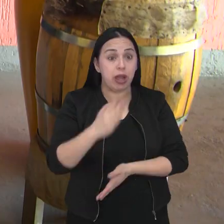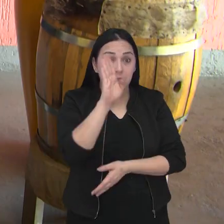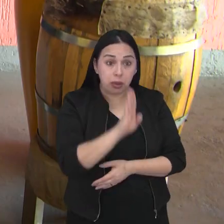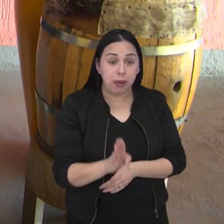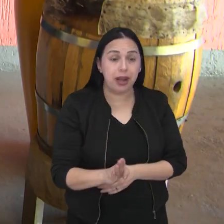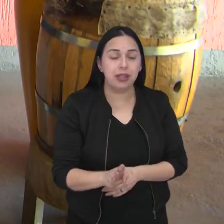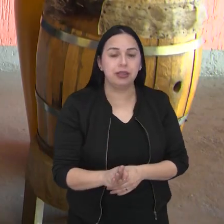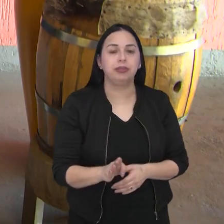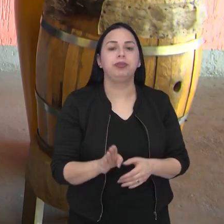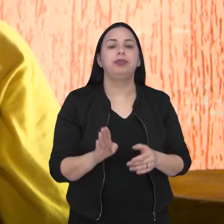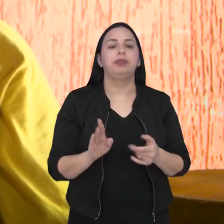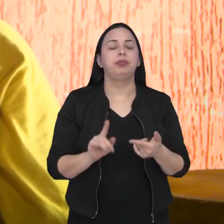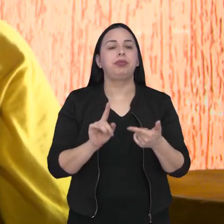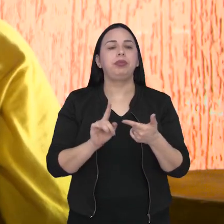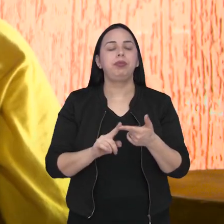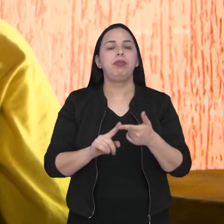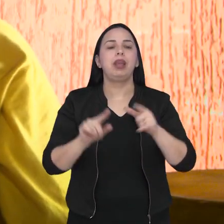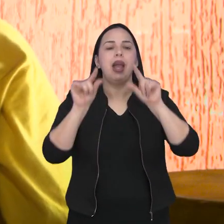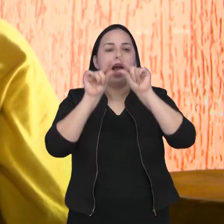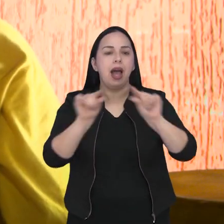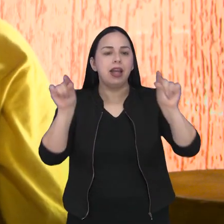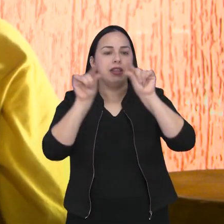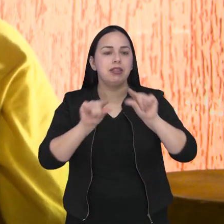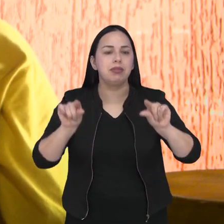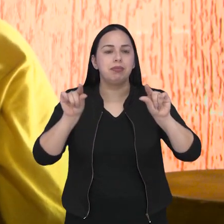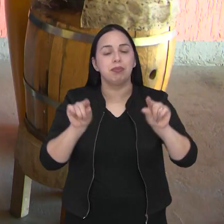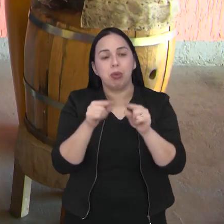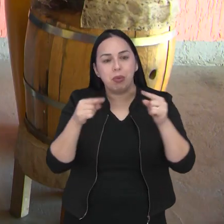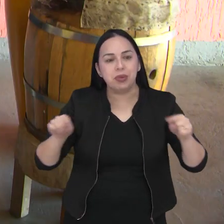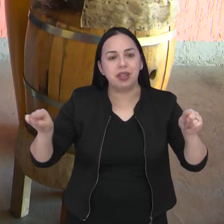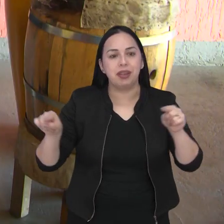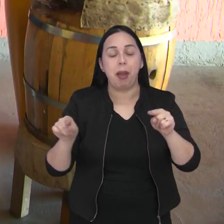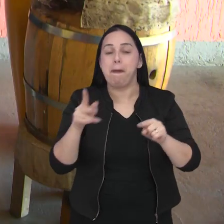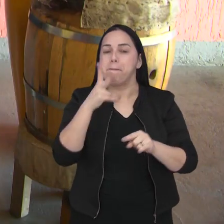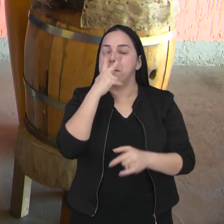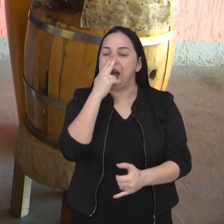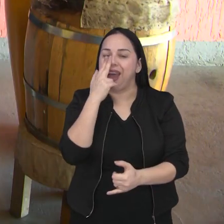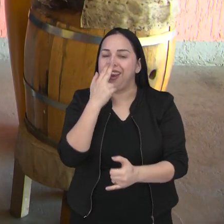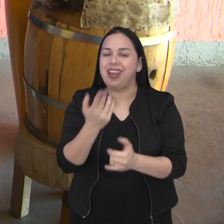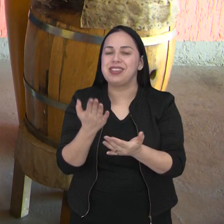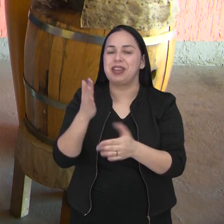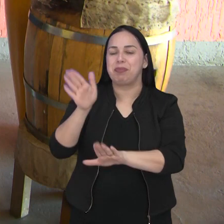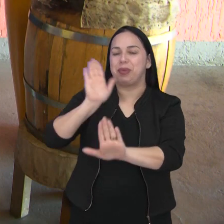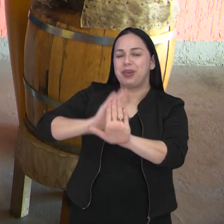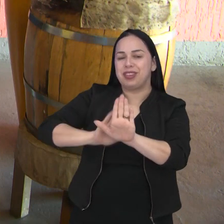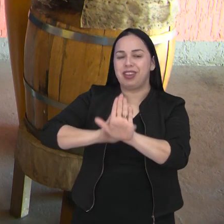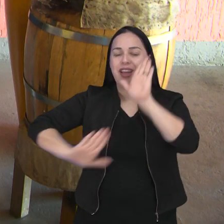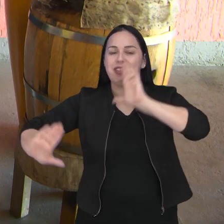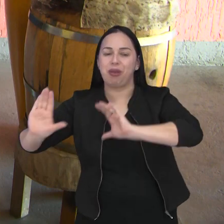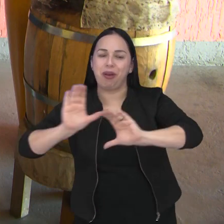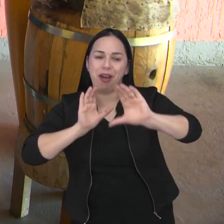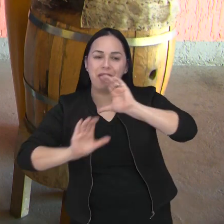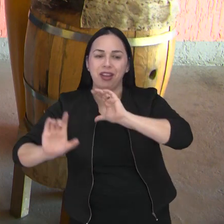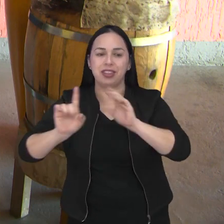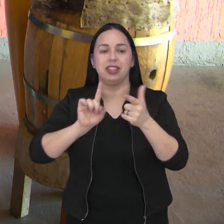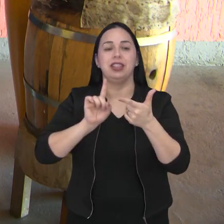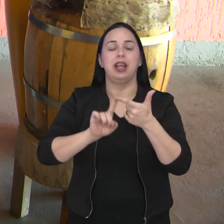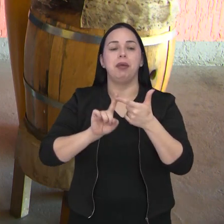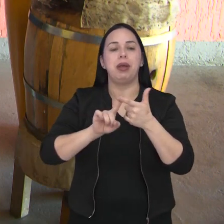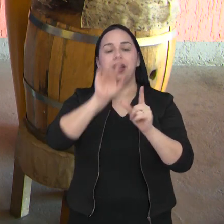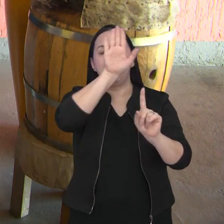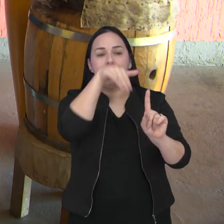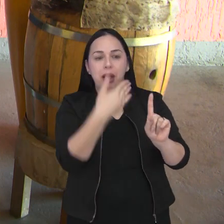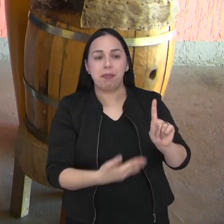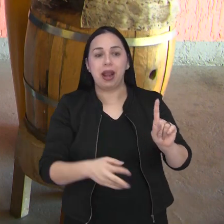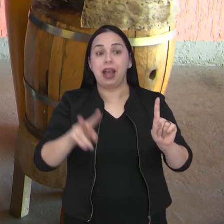cá, pelo contrário, né? Se desenvolveu aqui no Brasil. Os versos muitas vezes serviam para que eles se comunicassem,